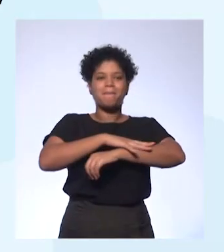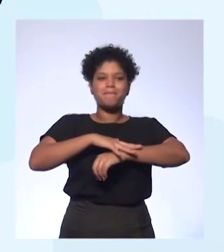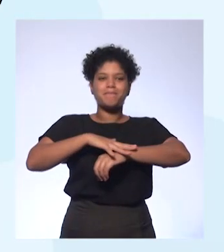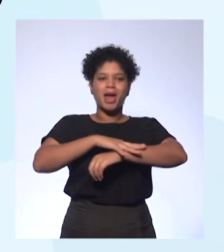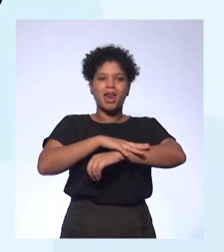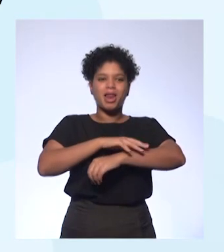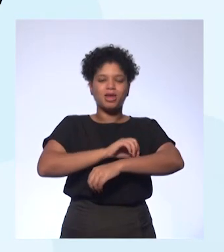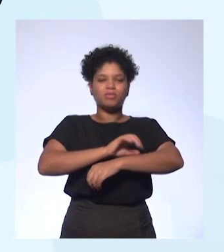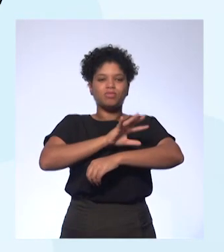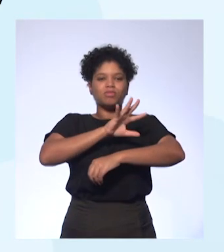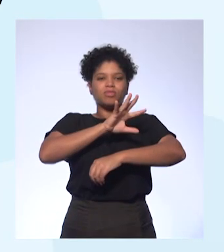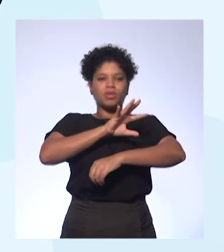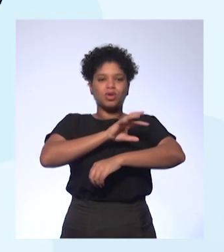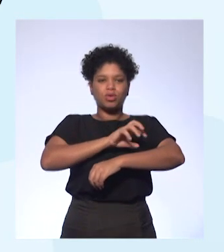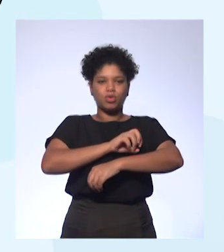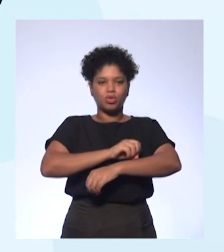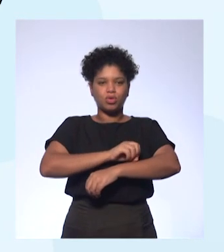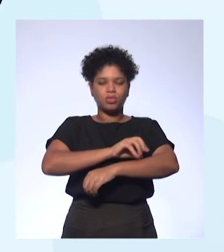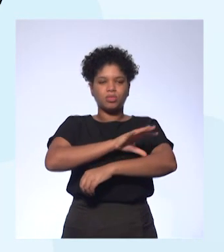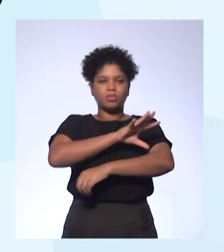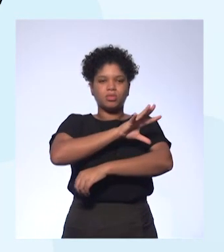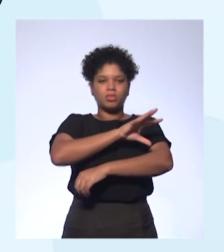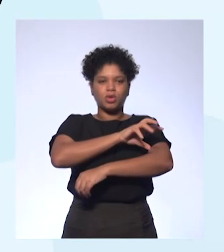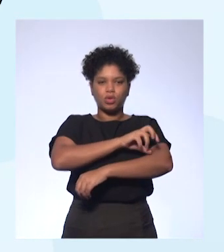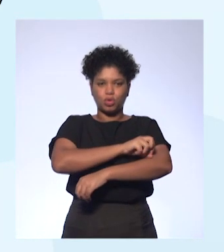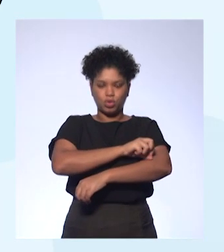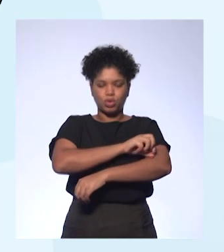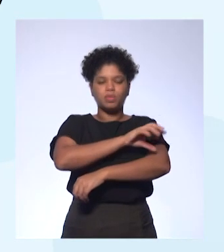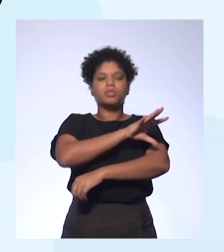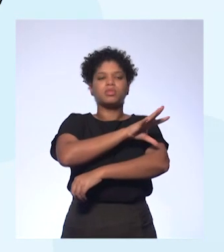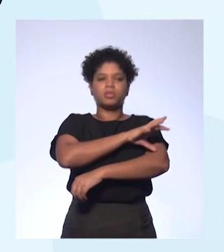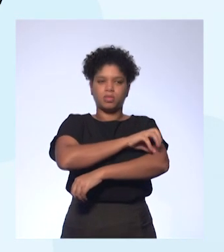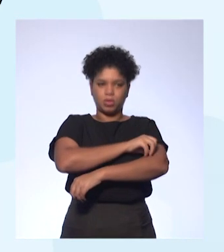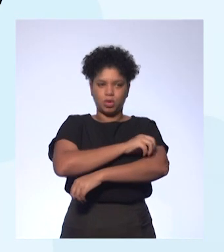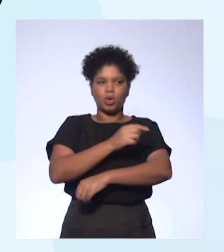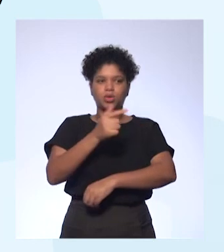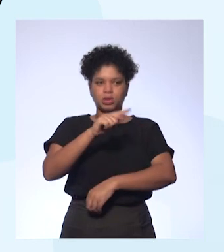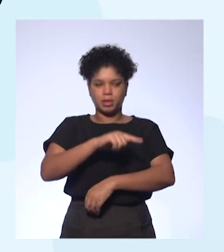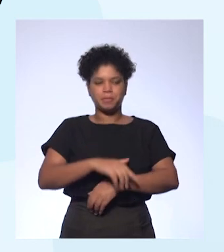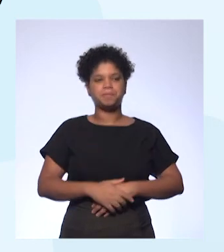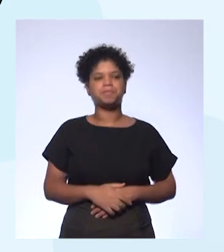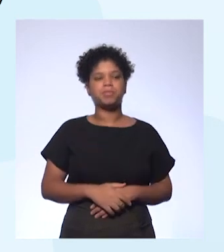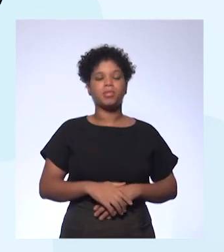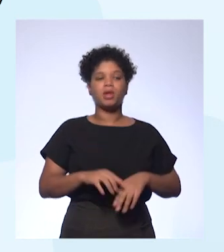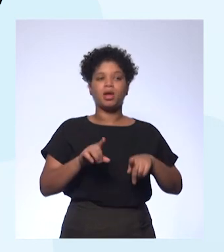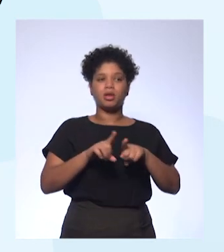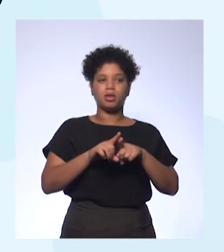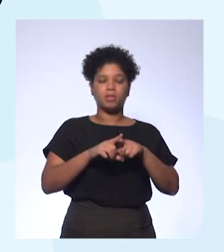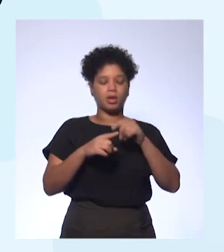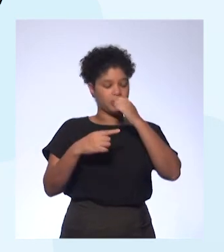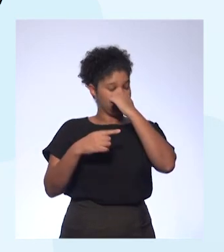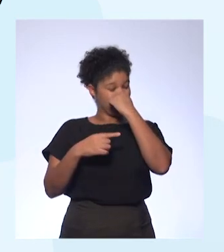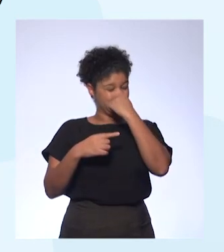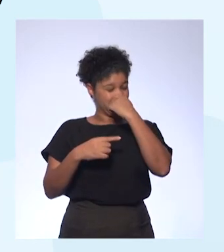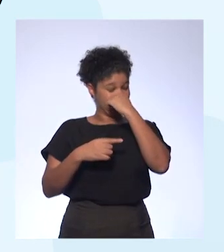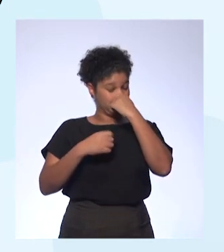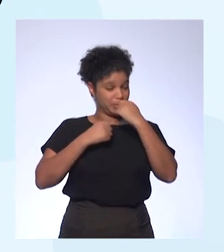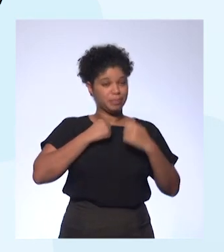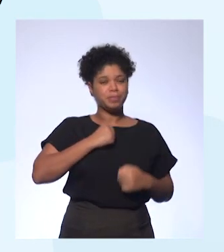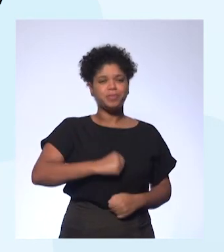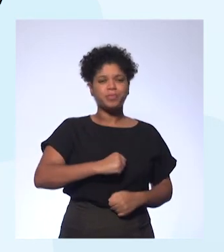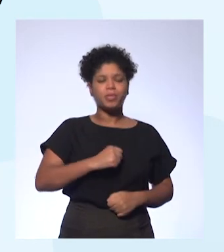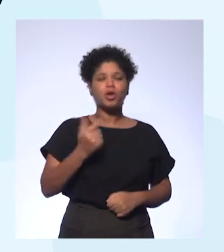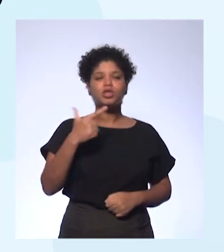cutânea, tá? Então, as trocas gasosas ocorrem por difusão. As excretas são realizadas aí